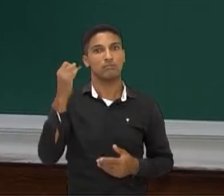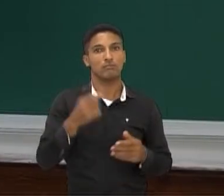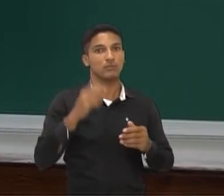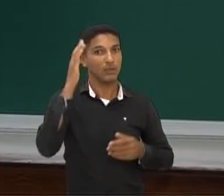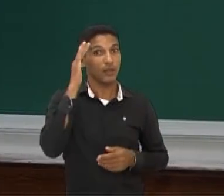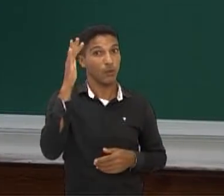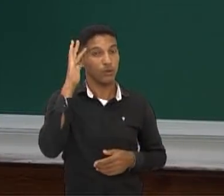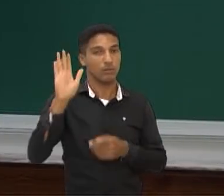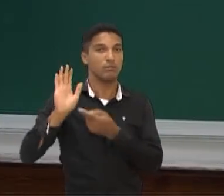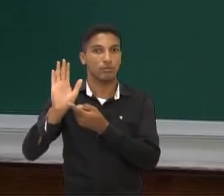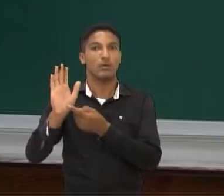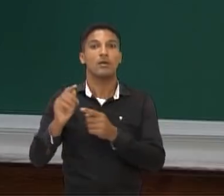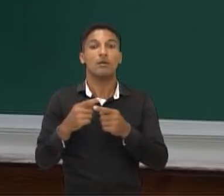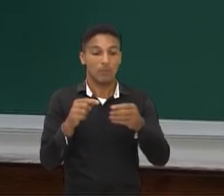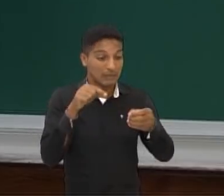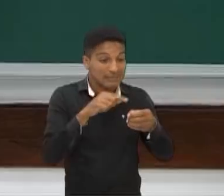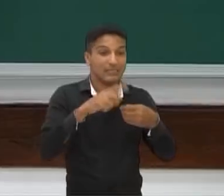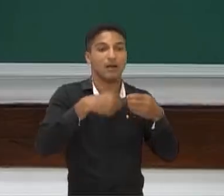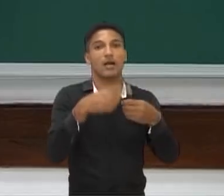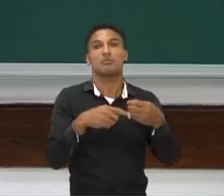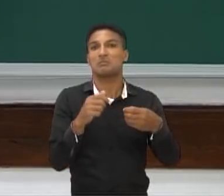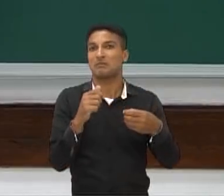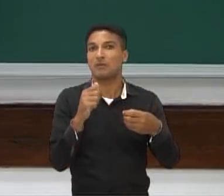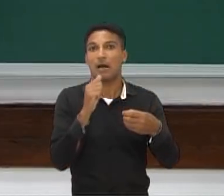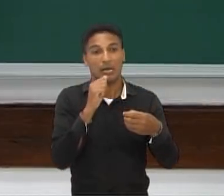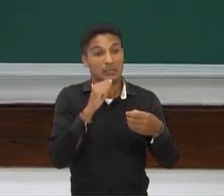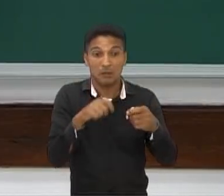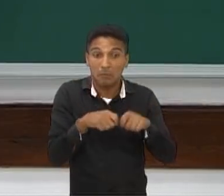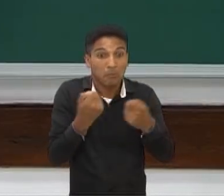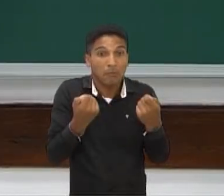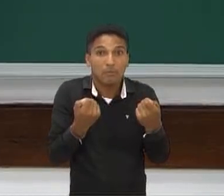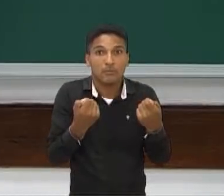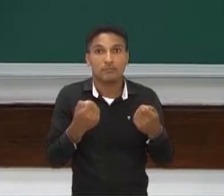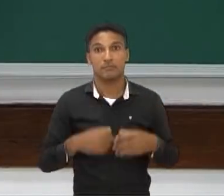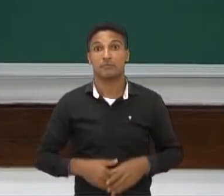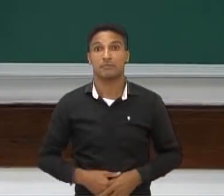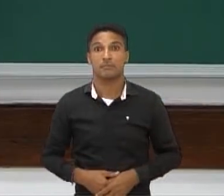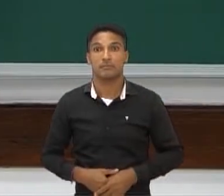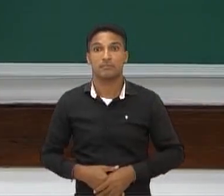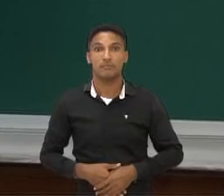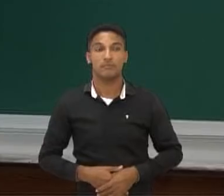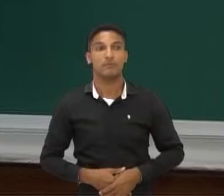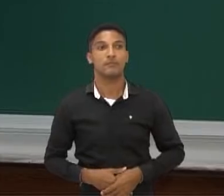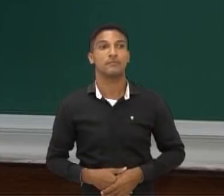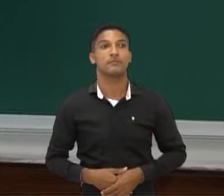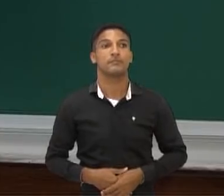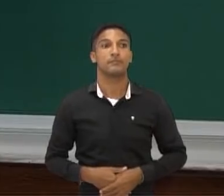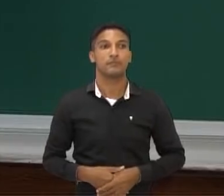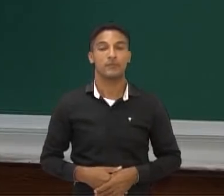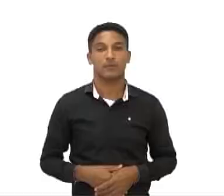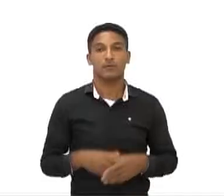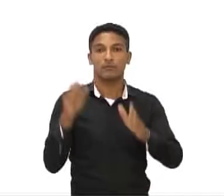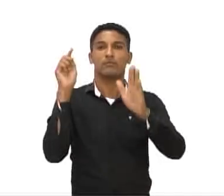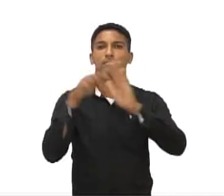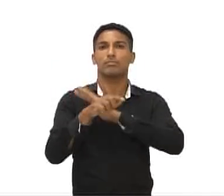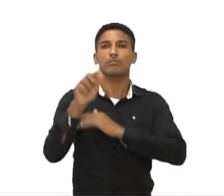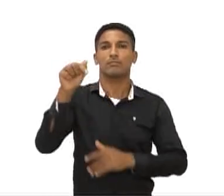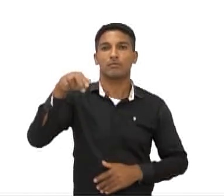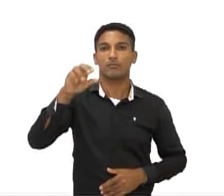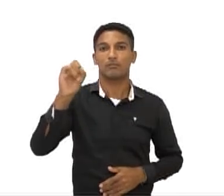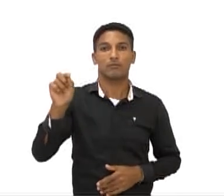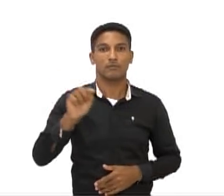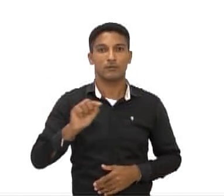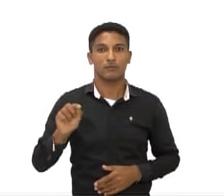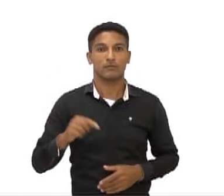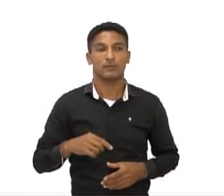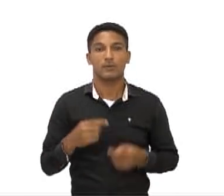essa ideia, eu agora vou apresentar aos senhores e senhoritas um quiz. Nesse quiz, ele falou o seguinte, olha, qual